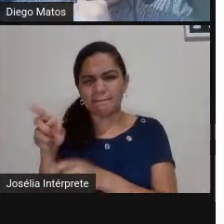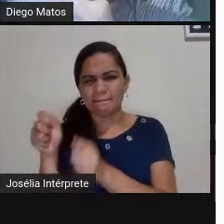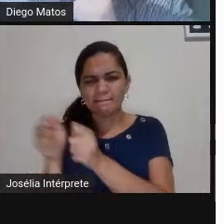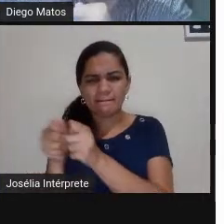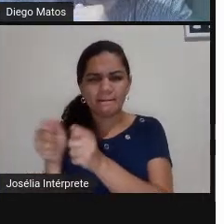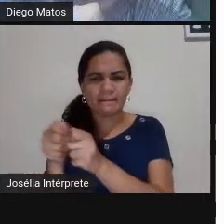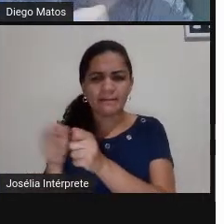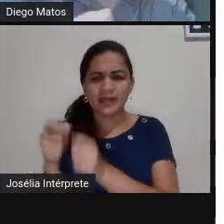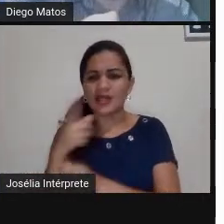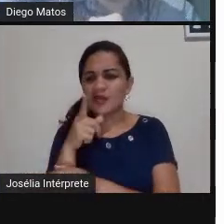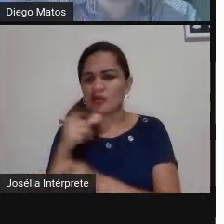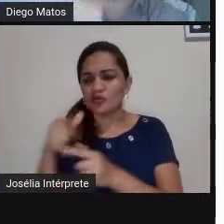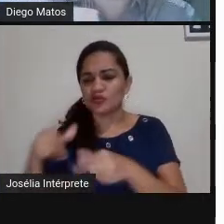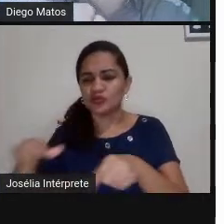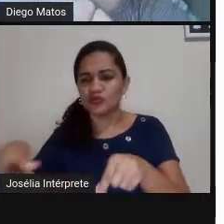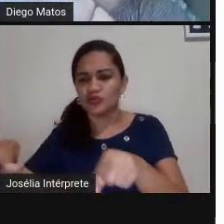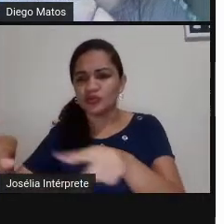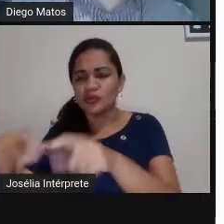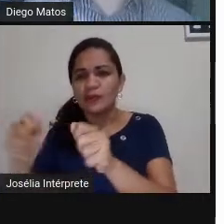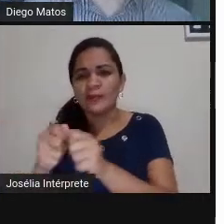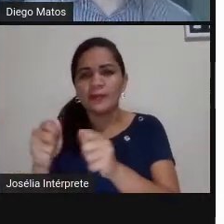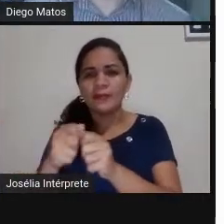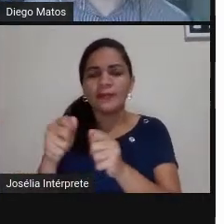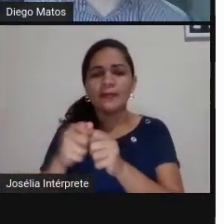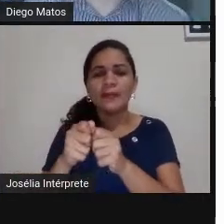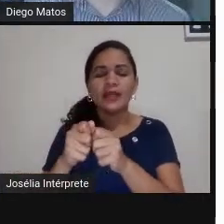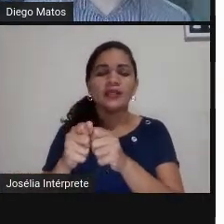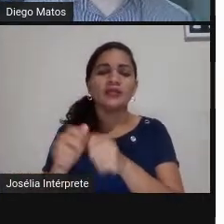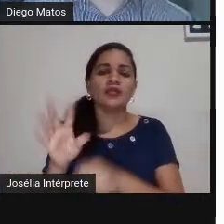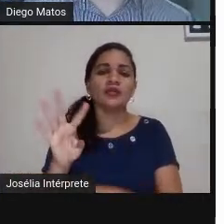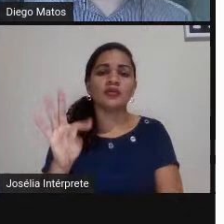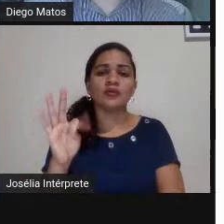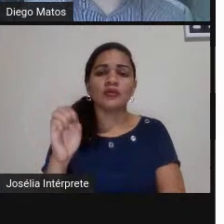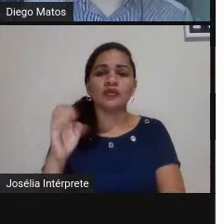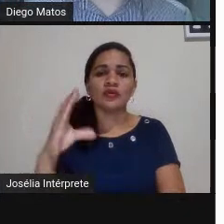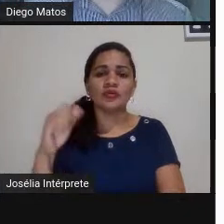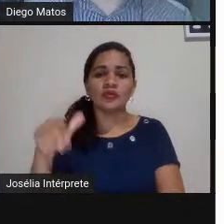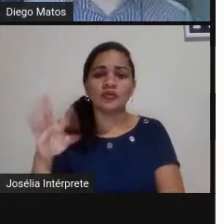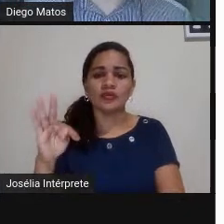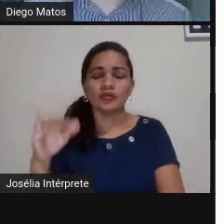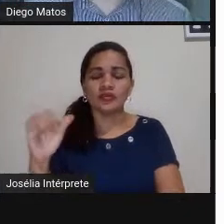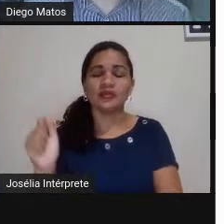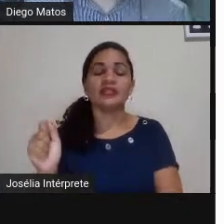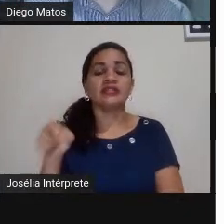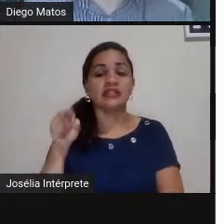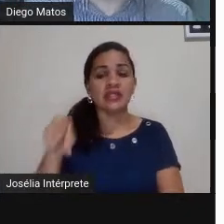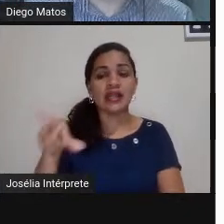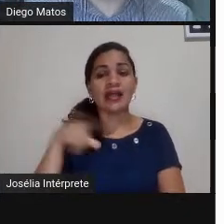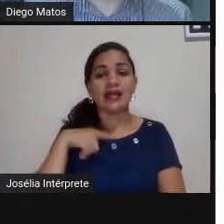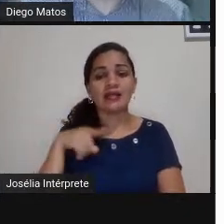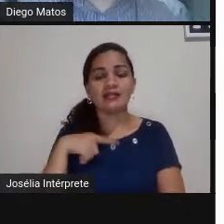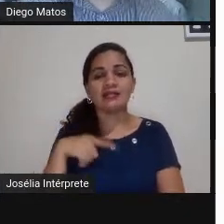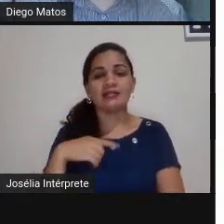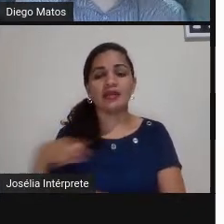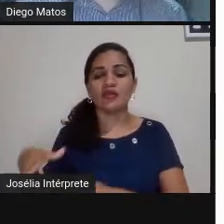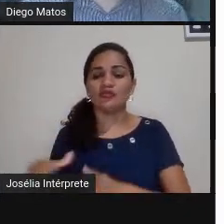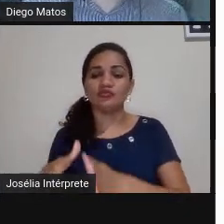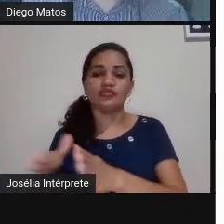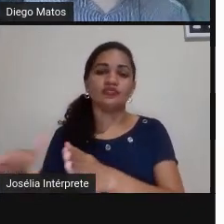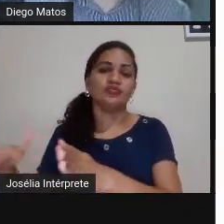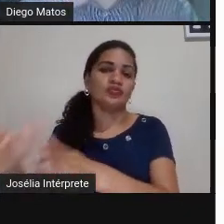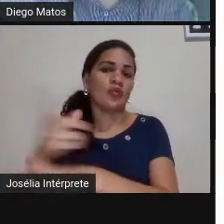próximo do Estado do Tocantins o município Tocantinópolis e Porto Franco aqui tem um terminal multimodal enorme